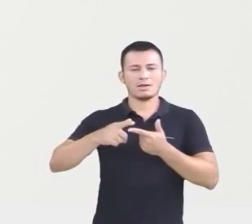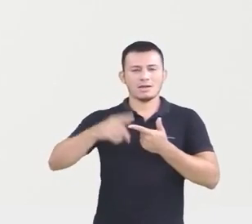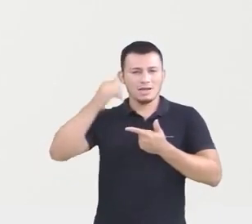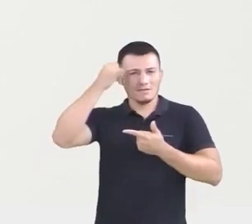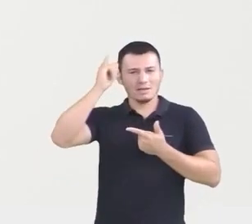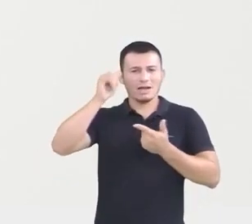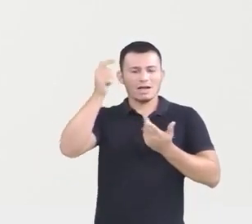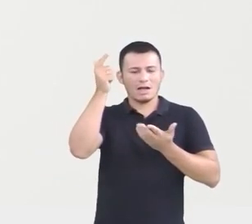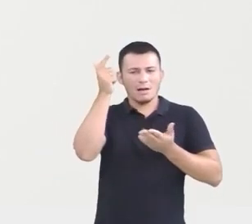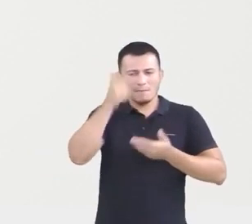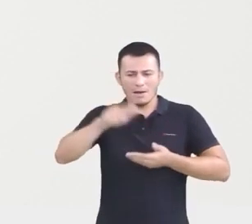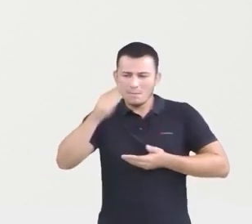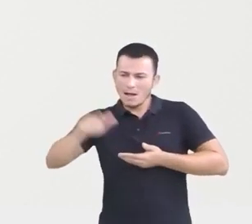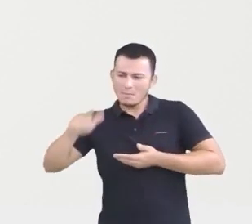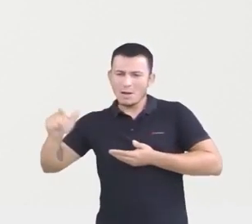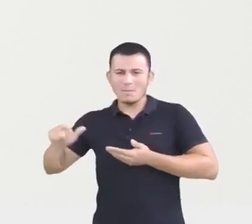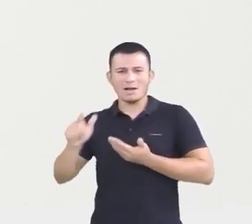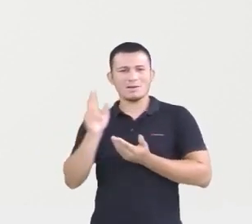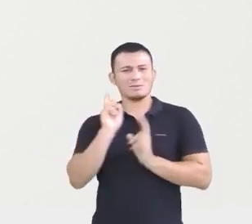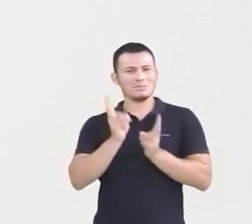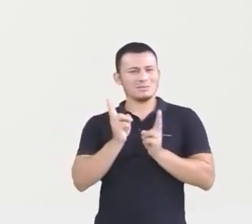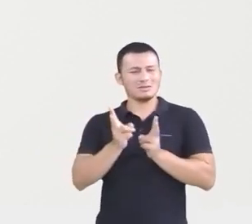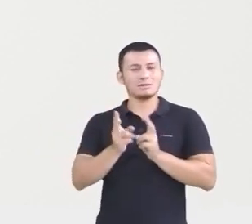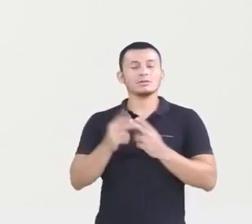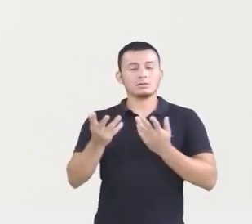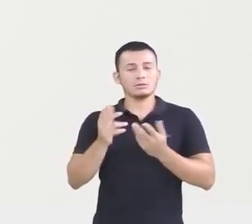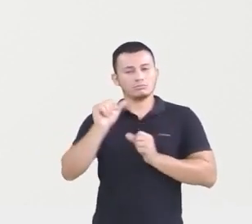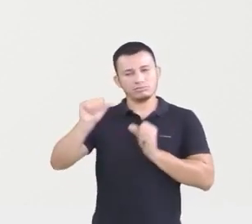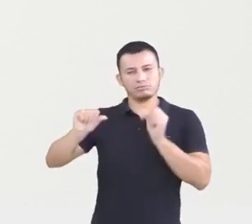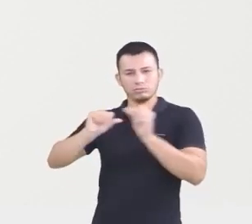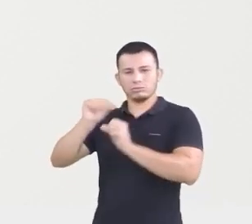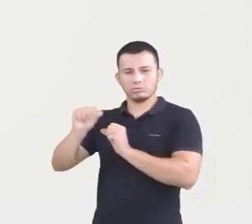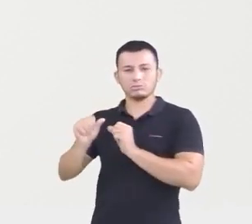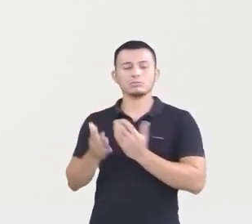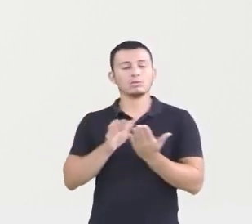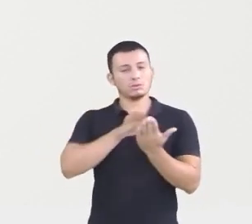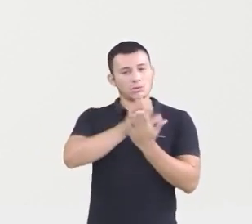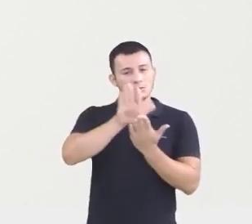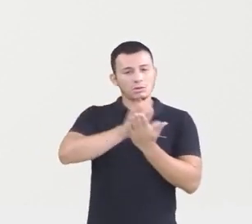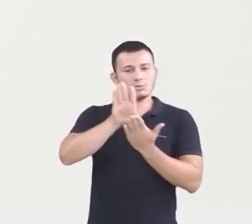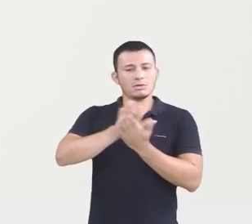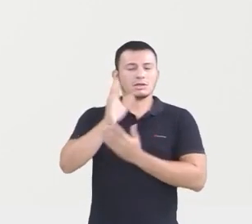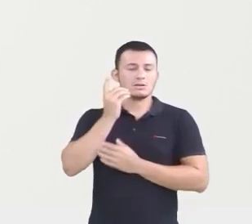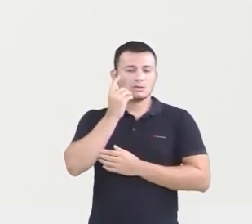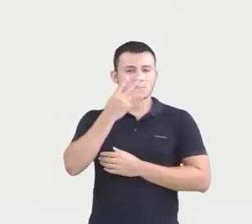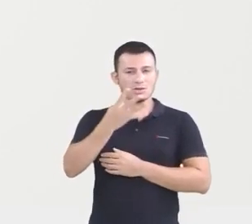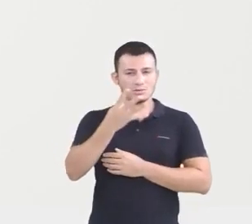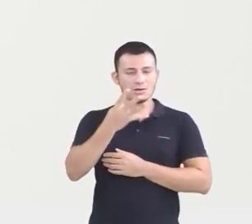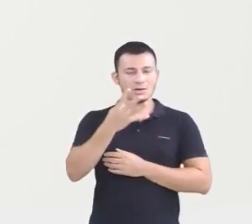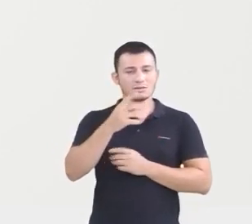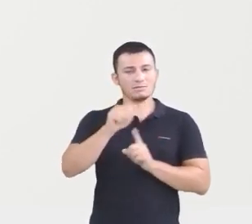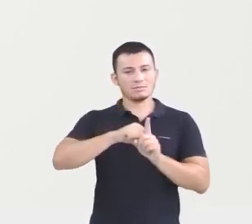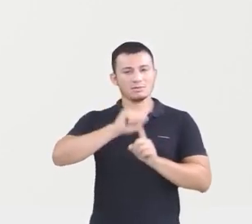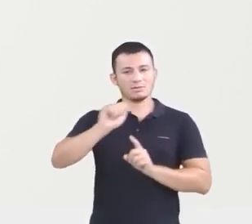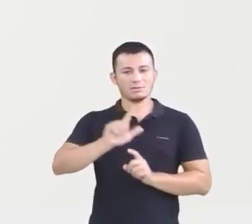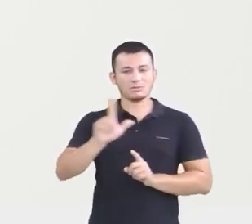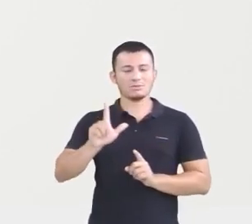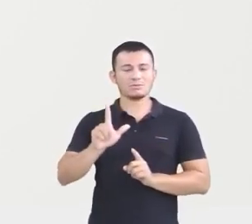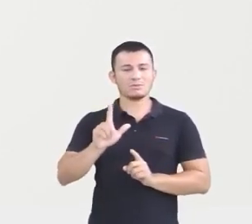de termos. Publicado em 4 de julho de 1865 por Lewis Carroll,